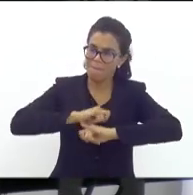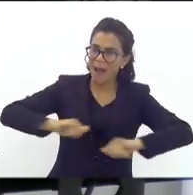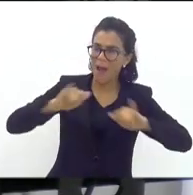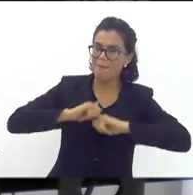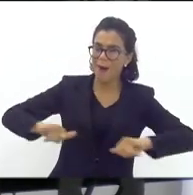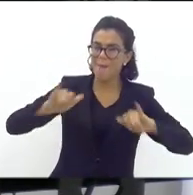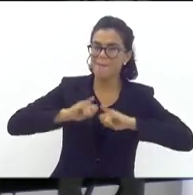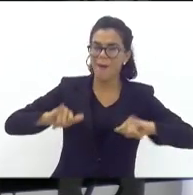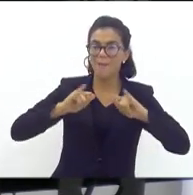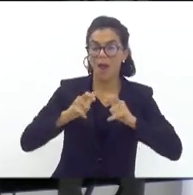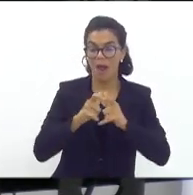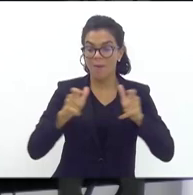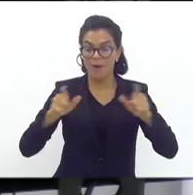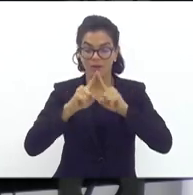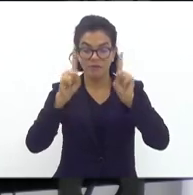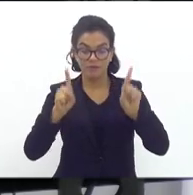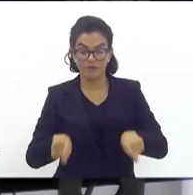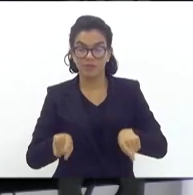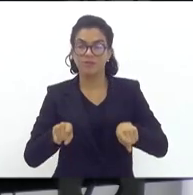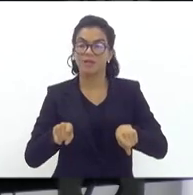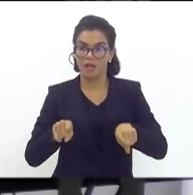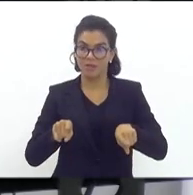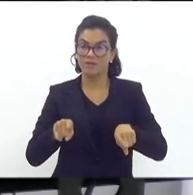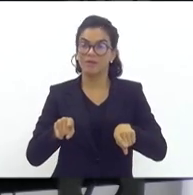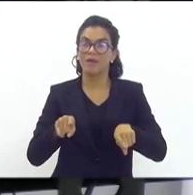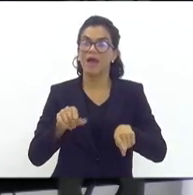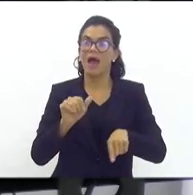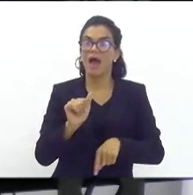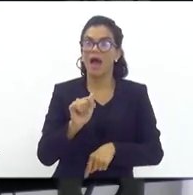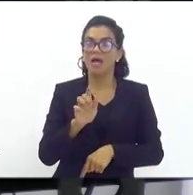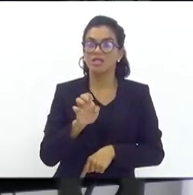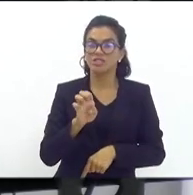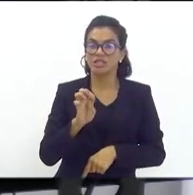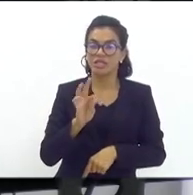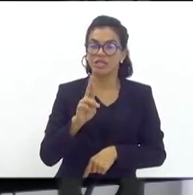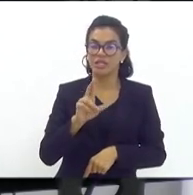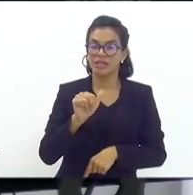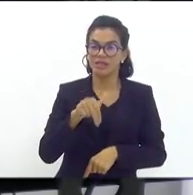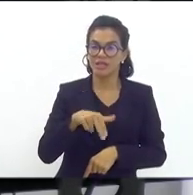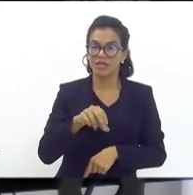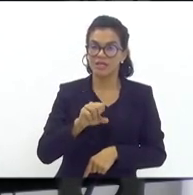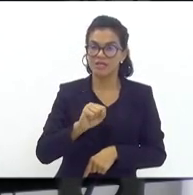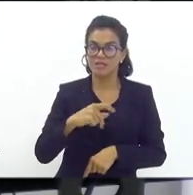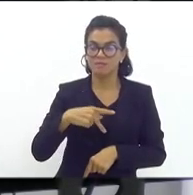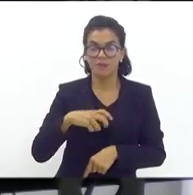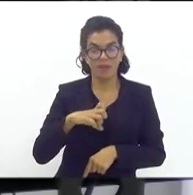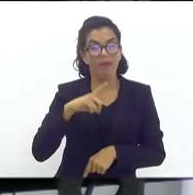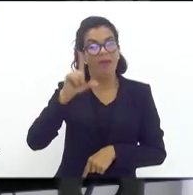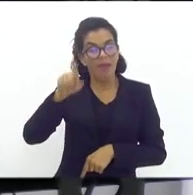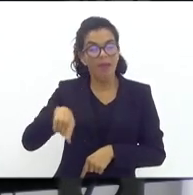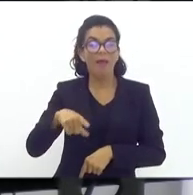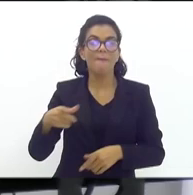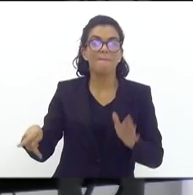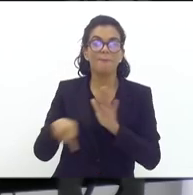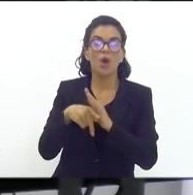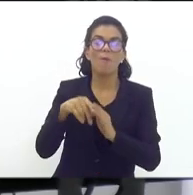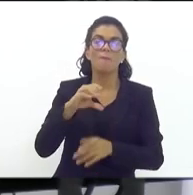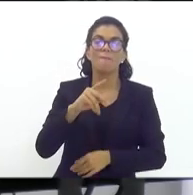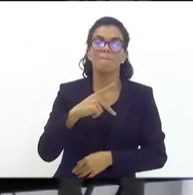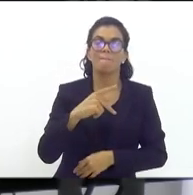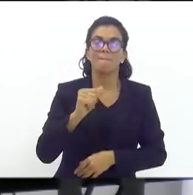a maioria dos servidores da getranspersão da localidade Paracambi justamente onde o senhor teve tem vida política e